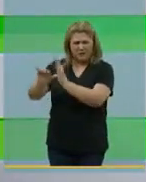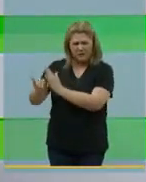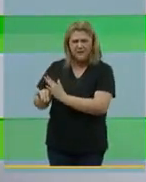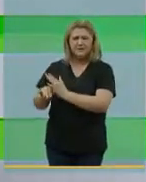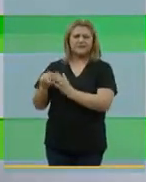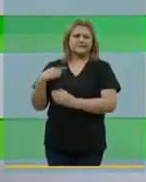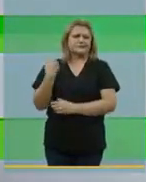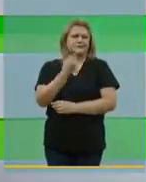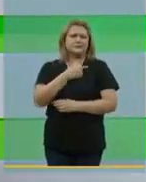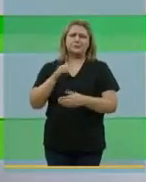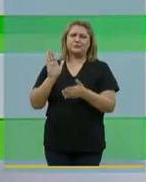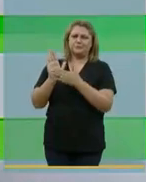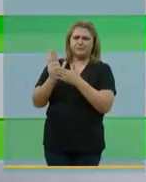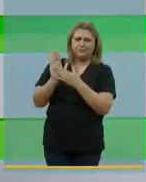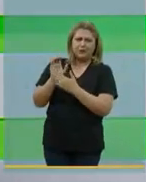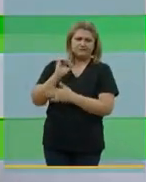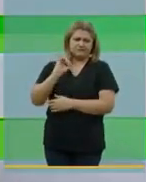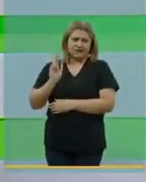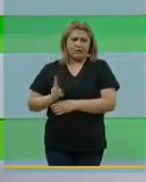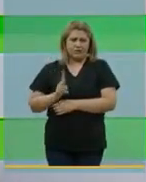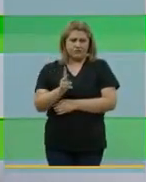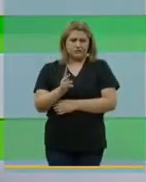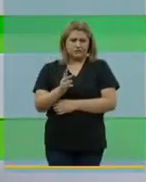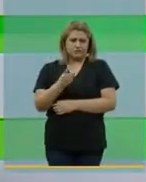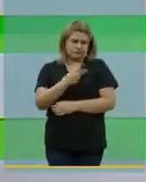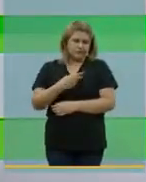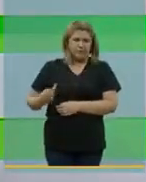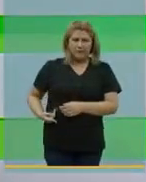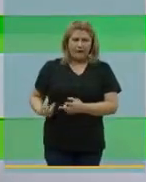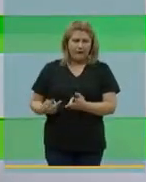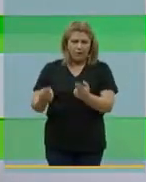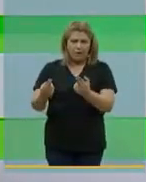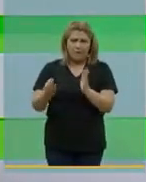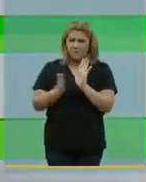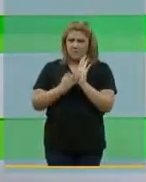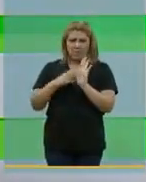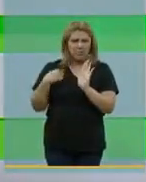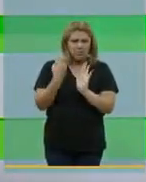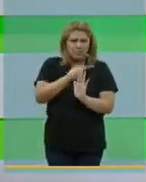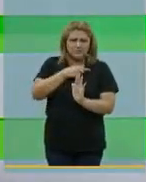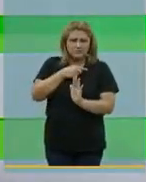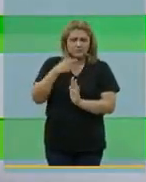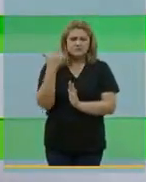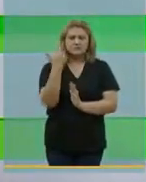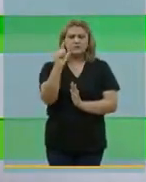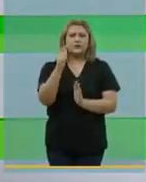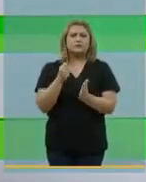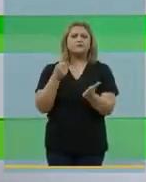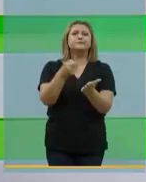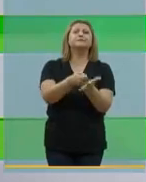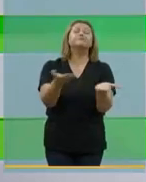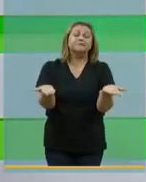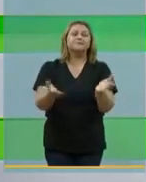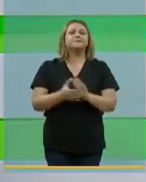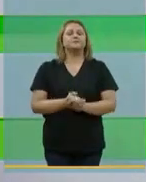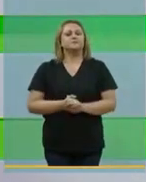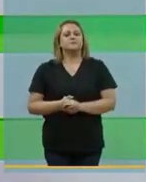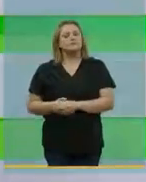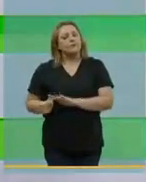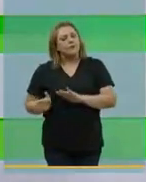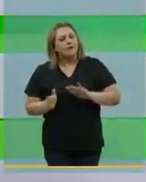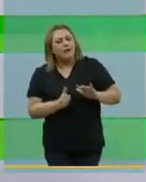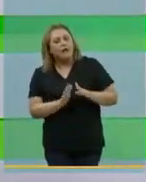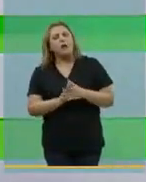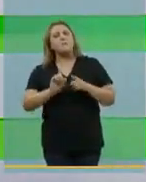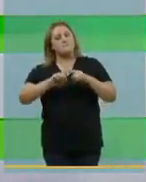serão executadas em relação à segurança uma política de estado de segurança pública que